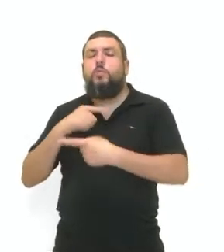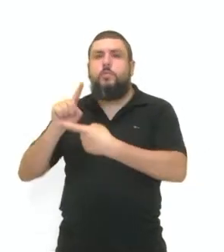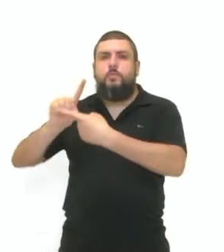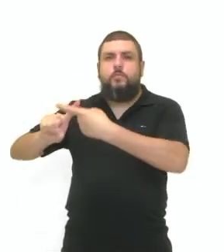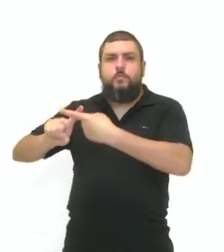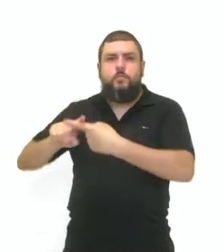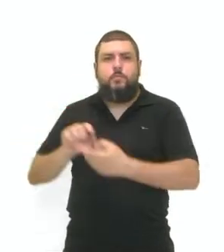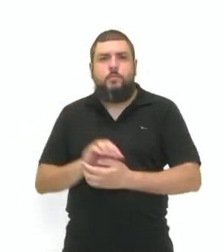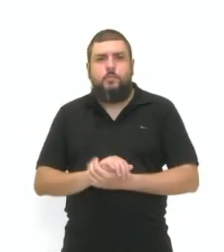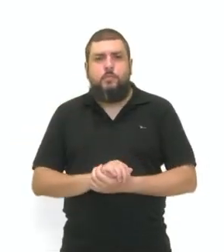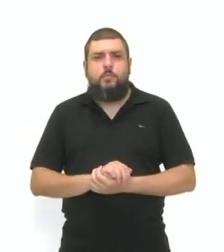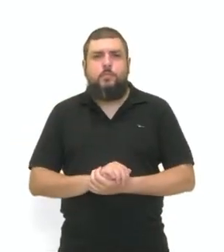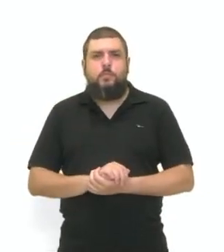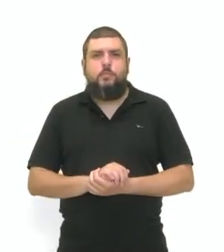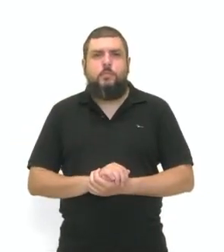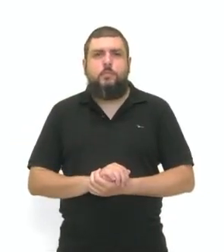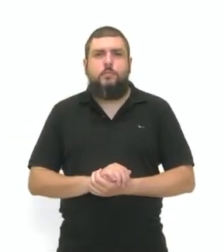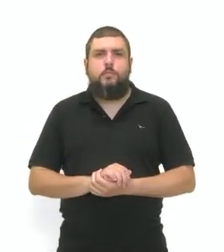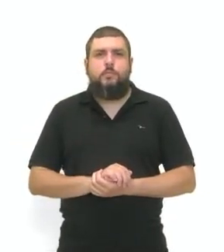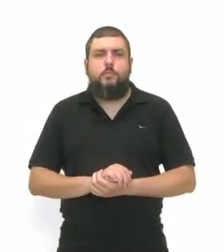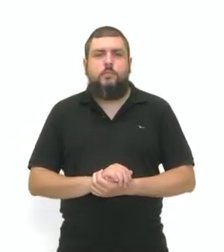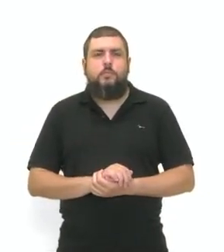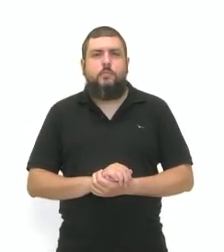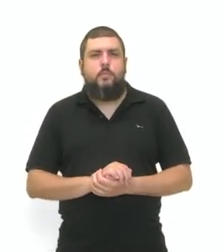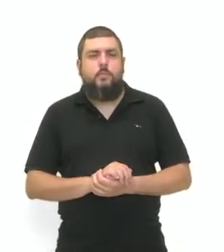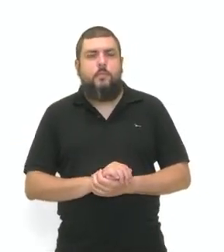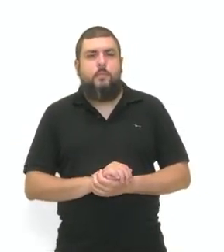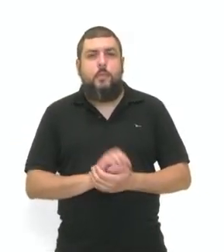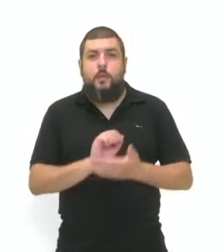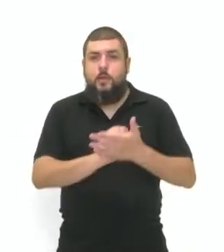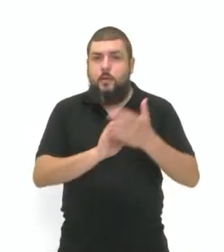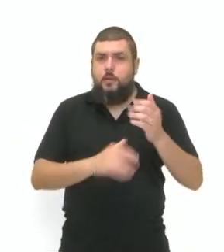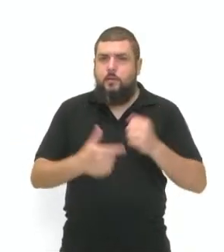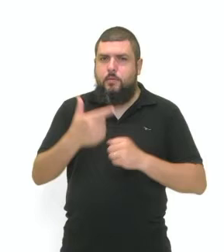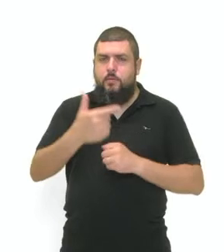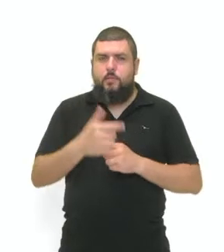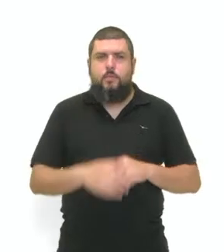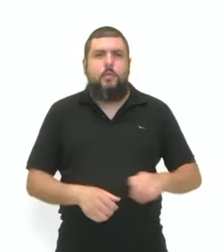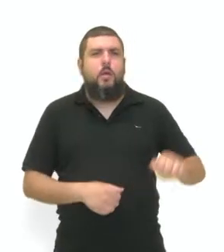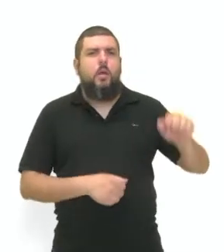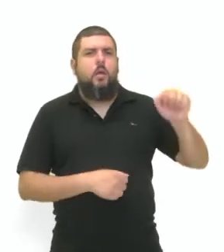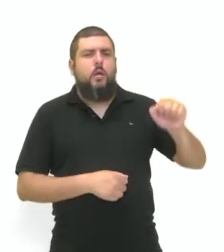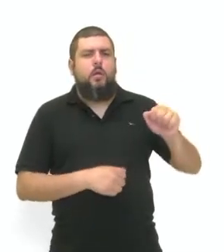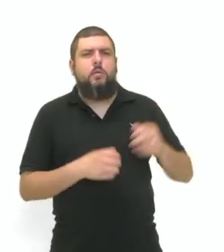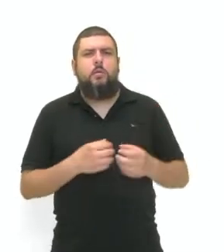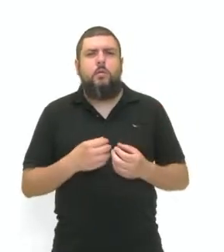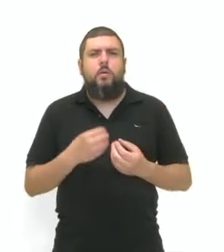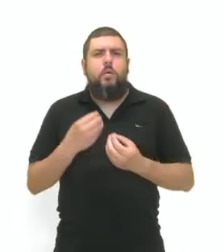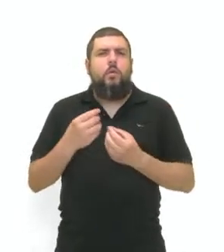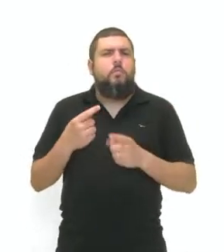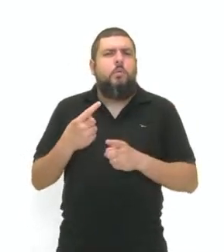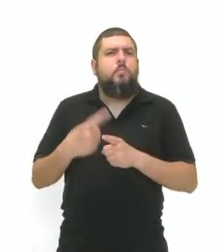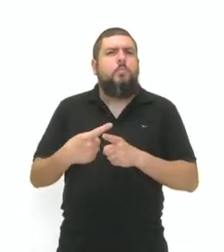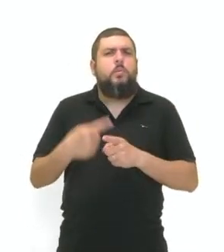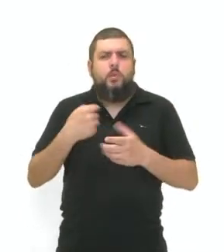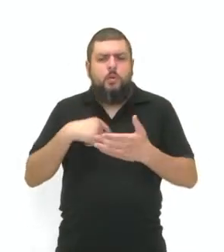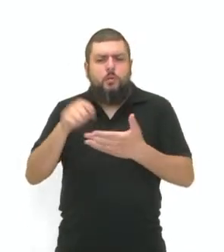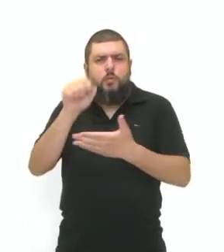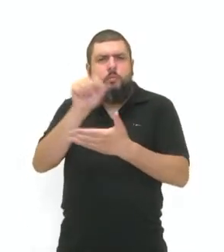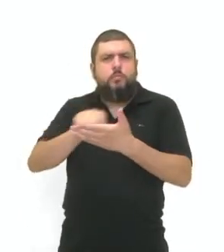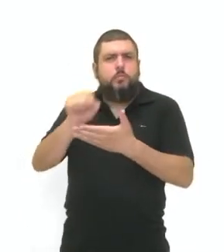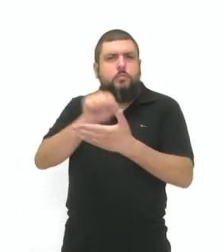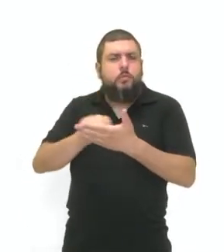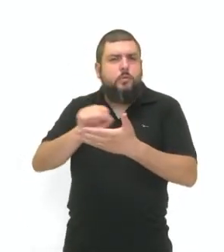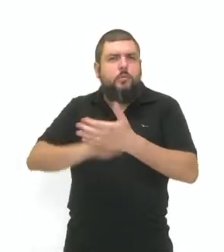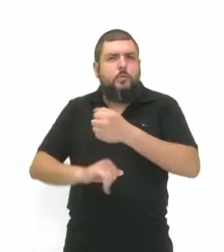Atividade 2. Letra A. Qual o evento que impulsionou o cronista a escrever essa crônica? Por que ele fez essa